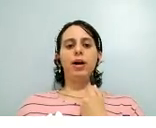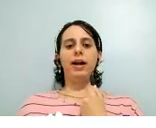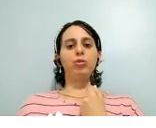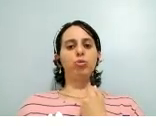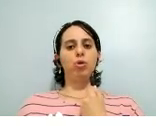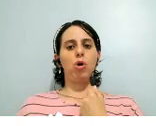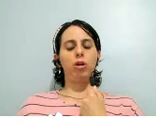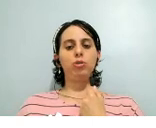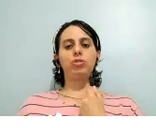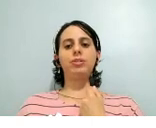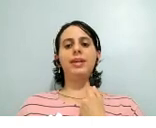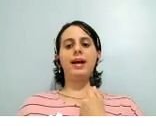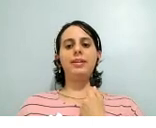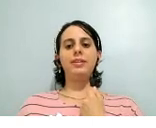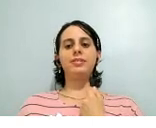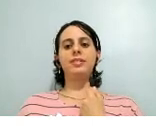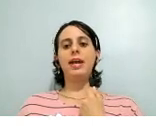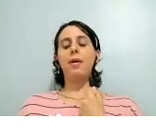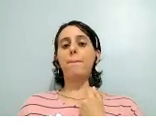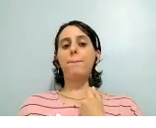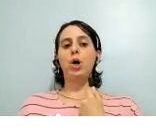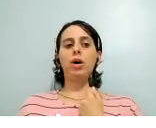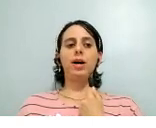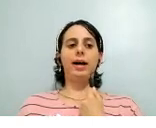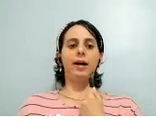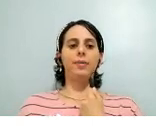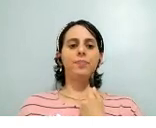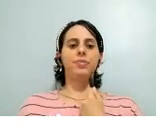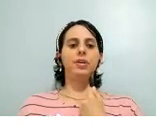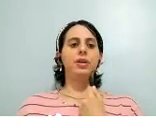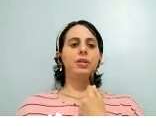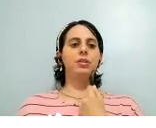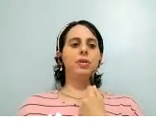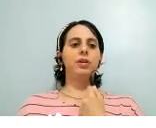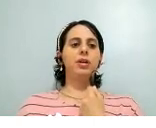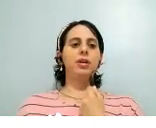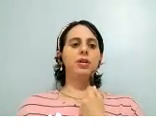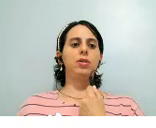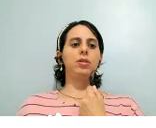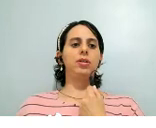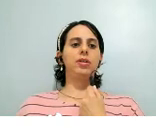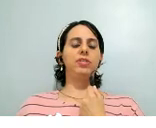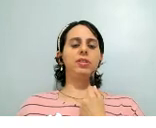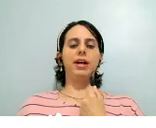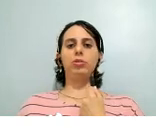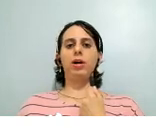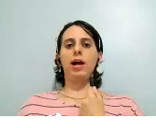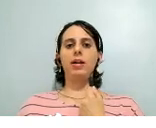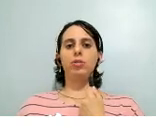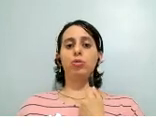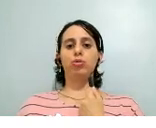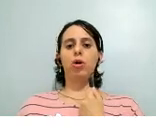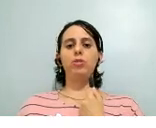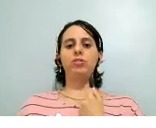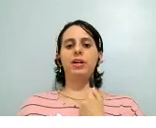Evitar tocar nos olhos, nariz e boca. Então, aqui, evitar